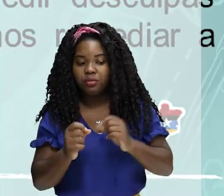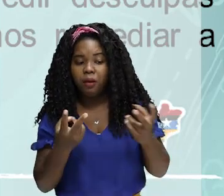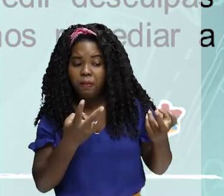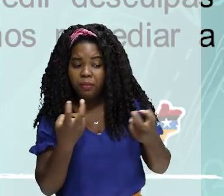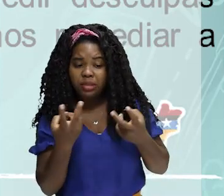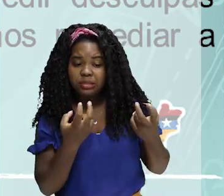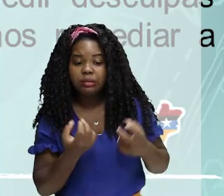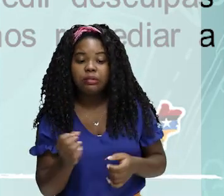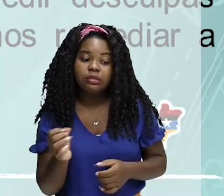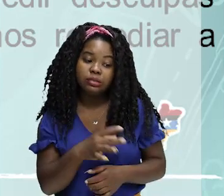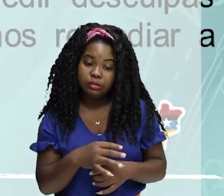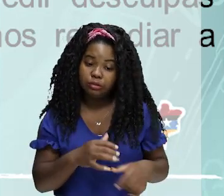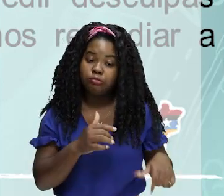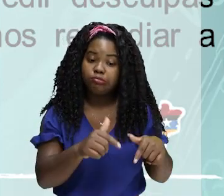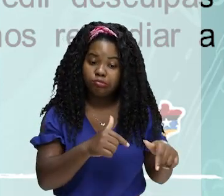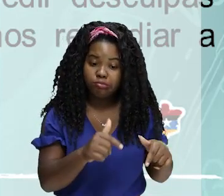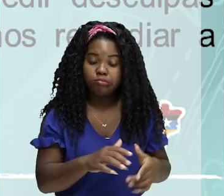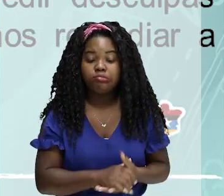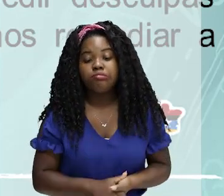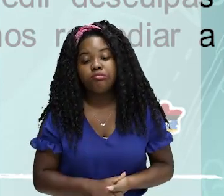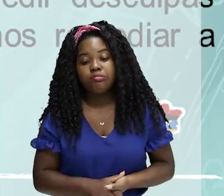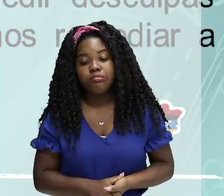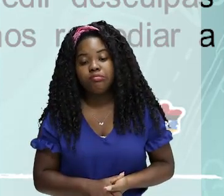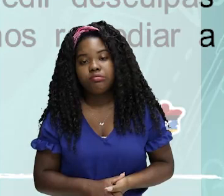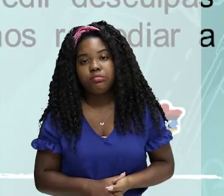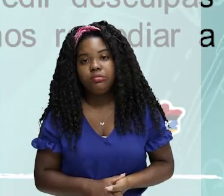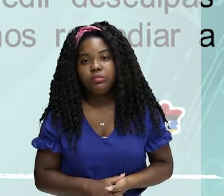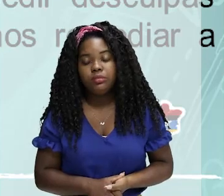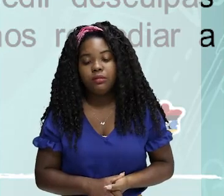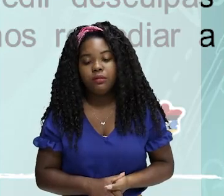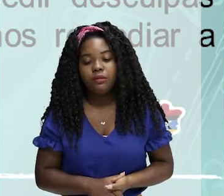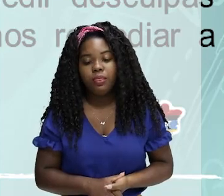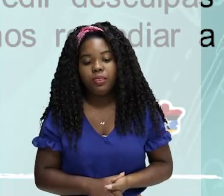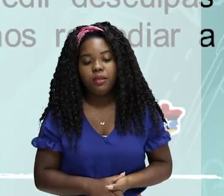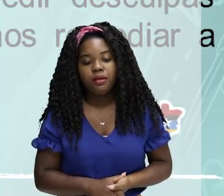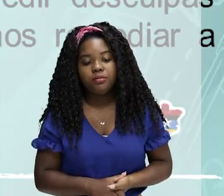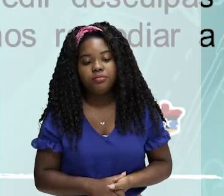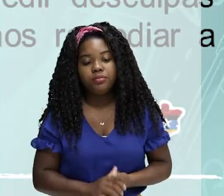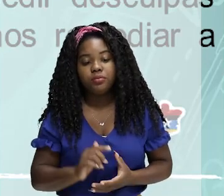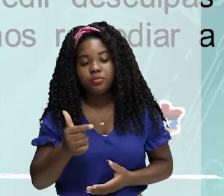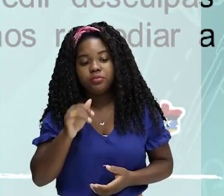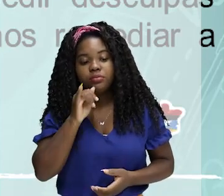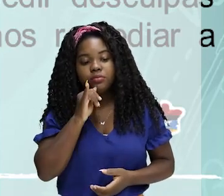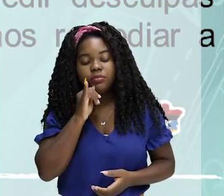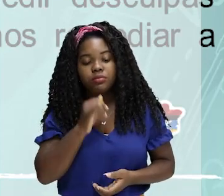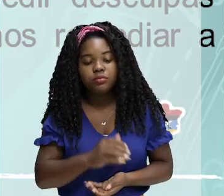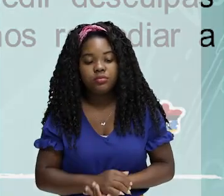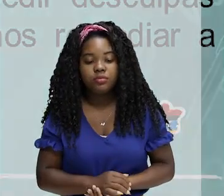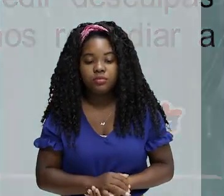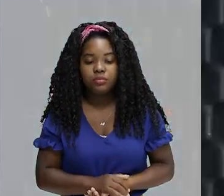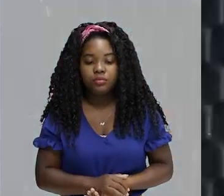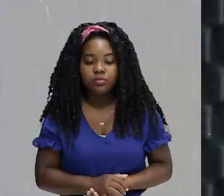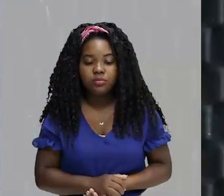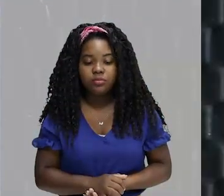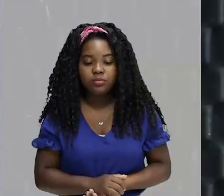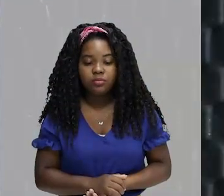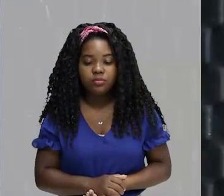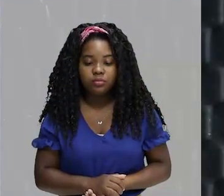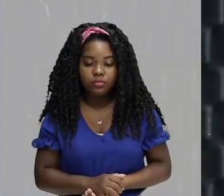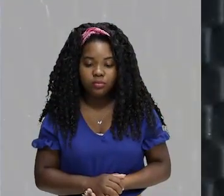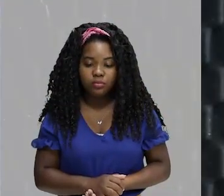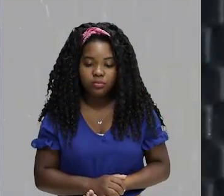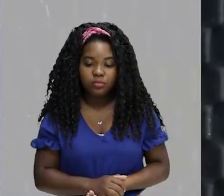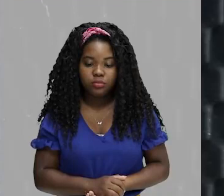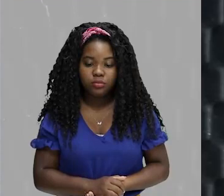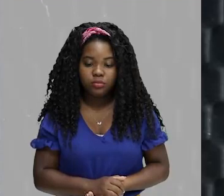esse novo cliente. Outra situação. Me temo que metimos la pata al hablar mal